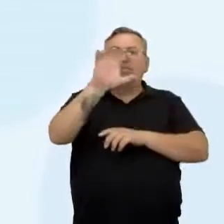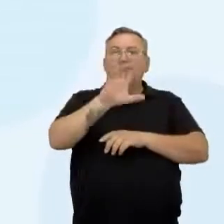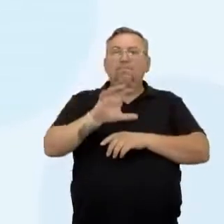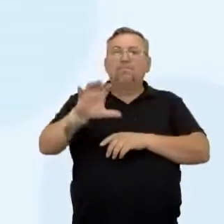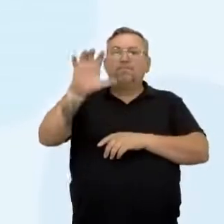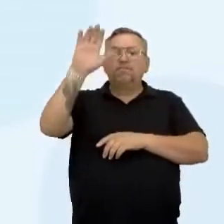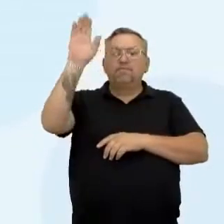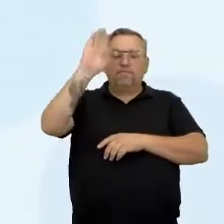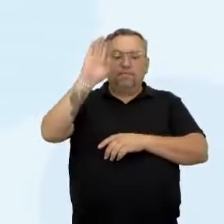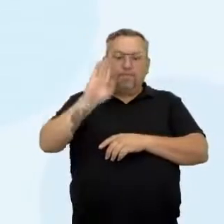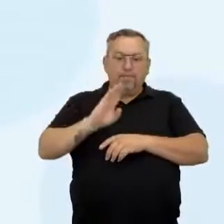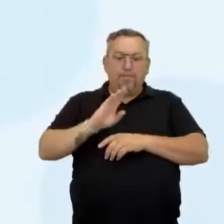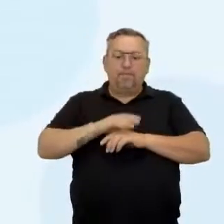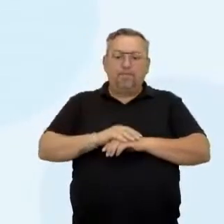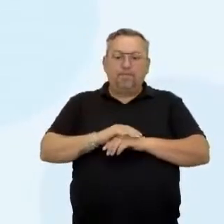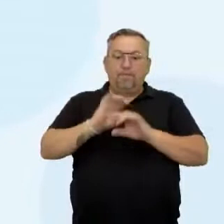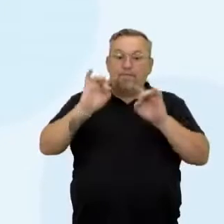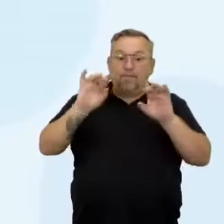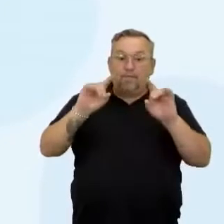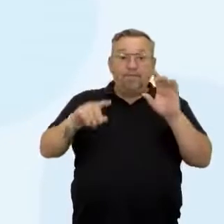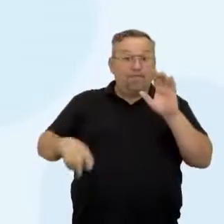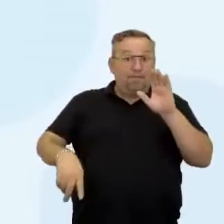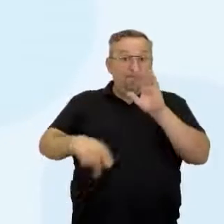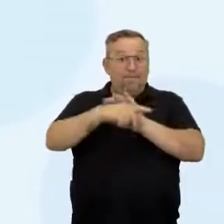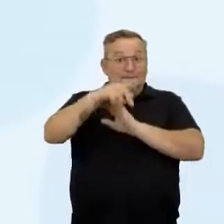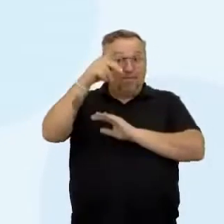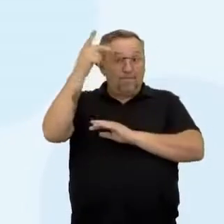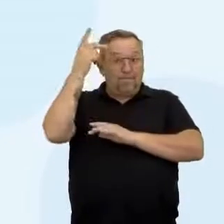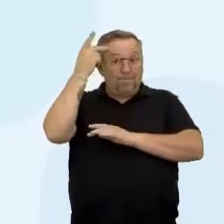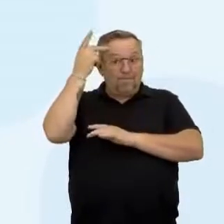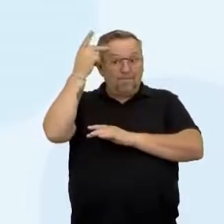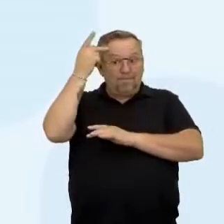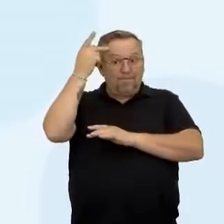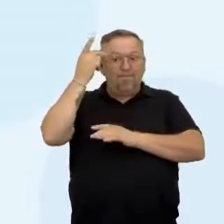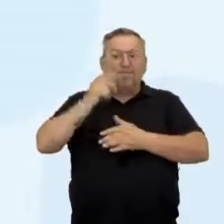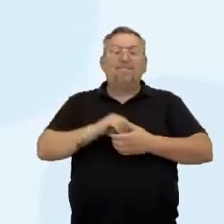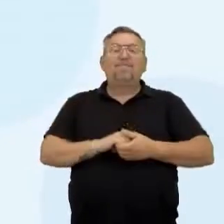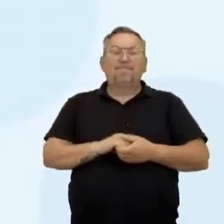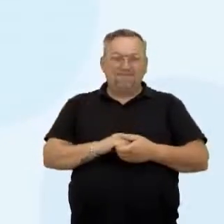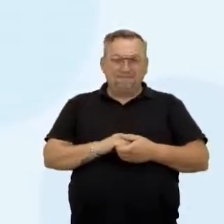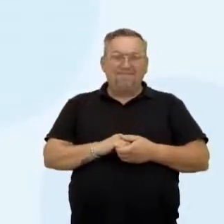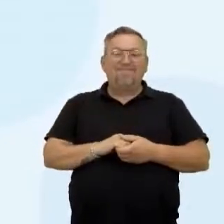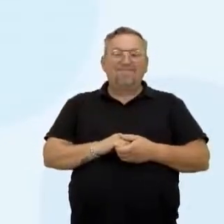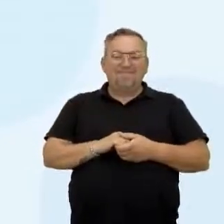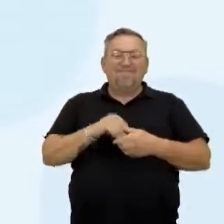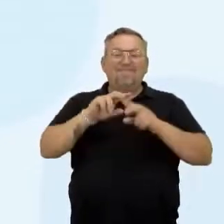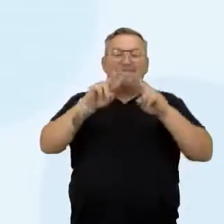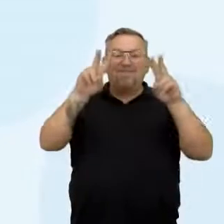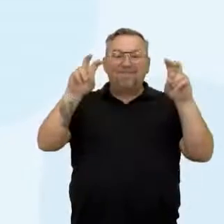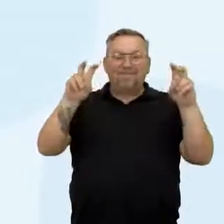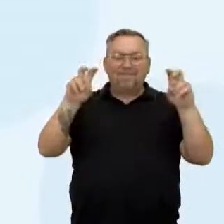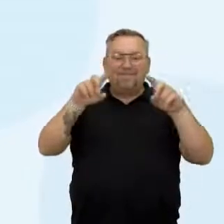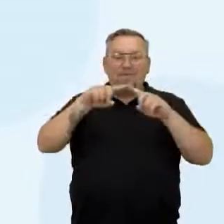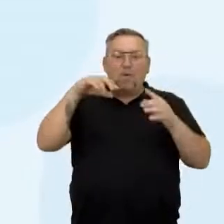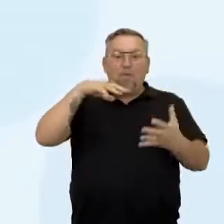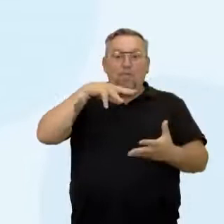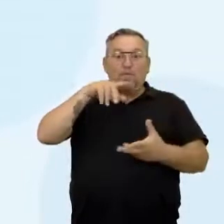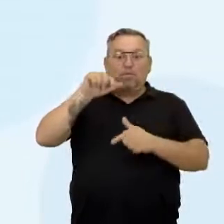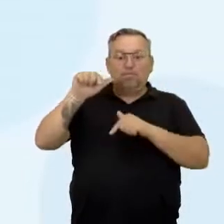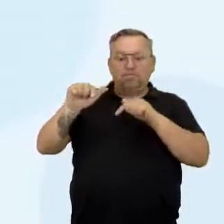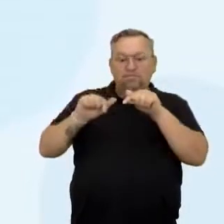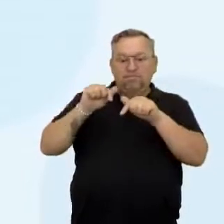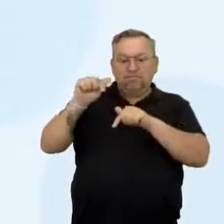diferentes regiões brasileiras, em especial no estado de São Paulo. Unidade temática, mundo do